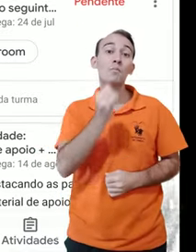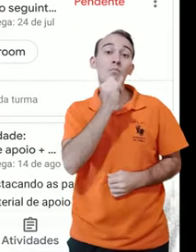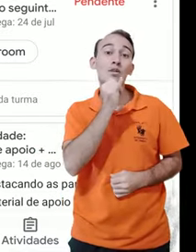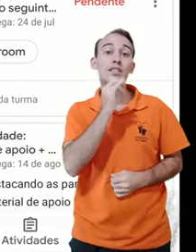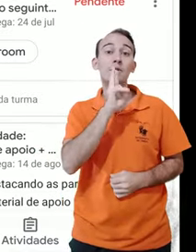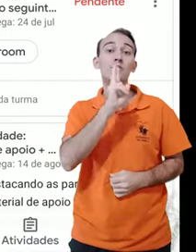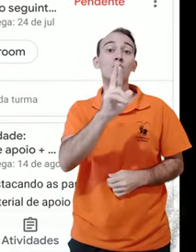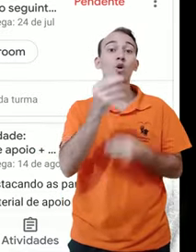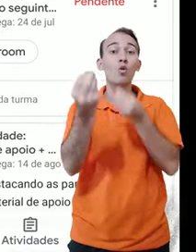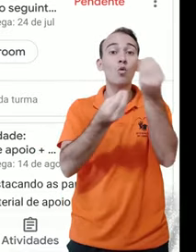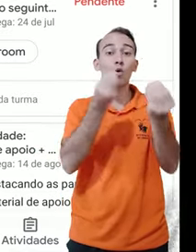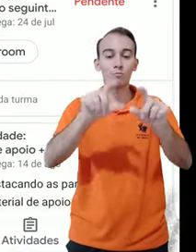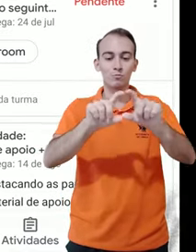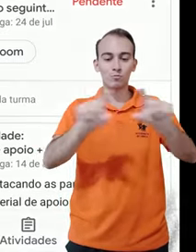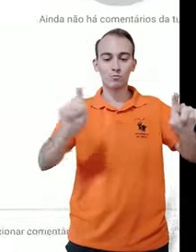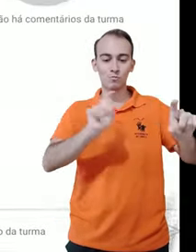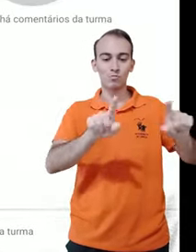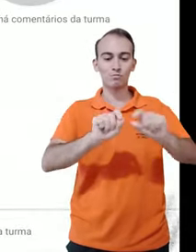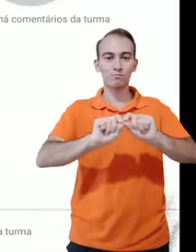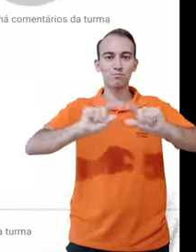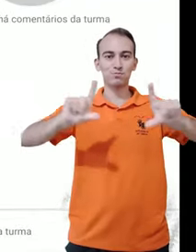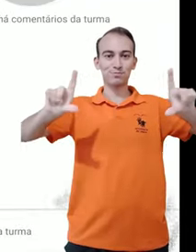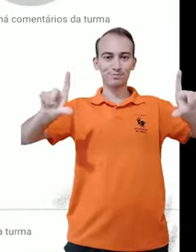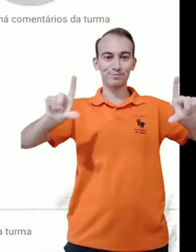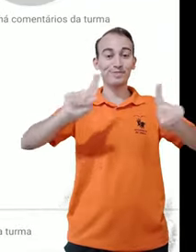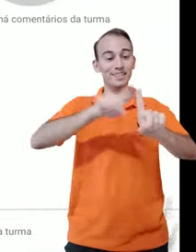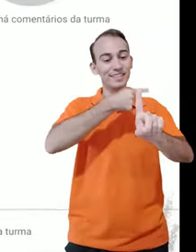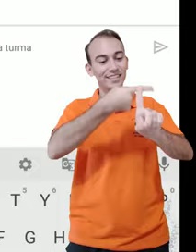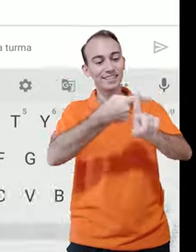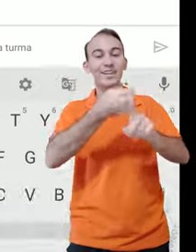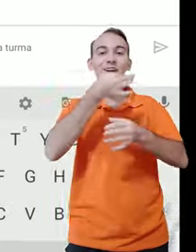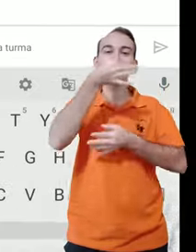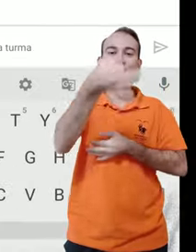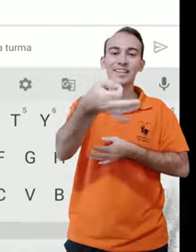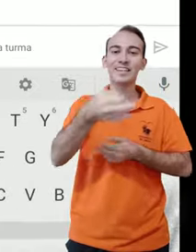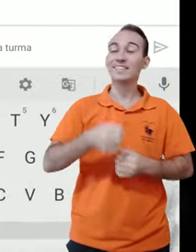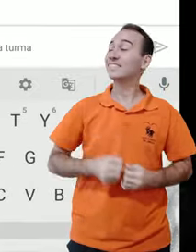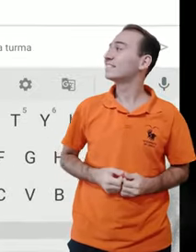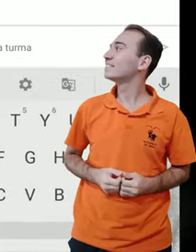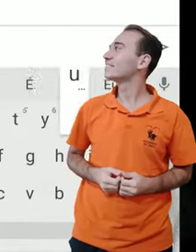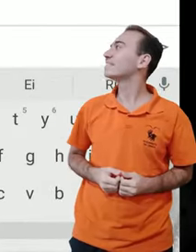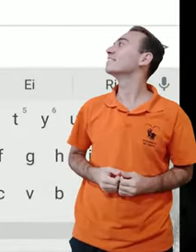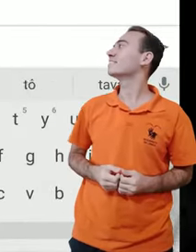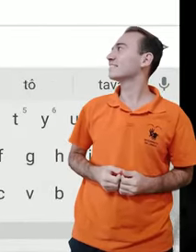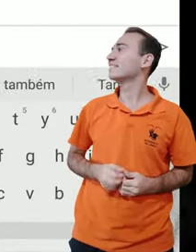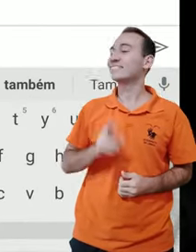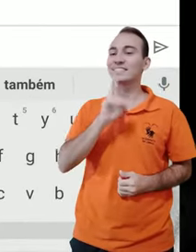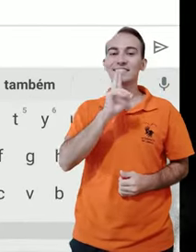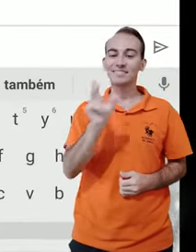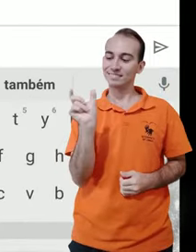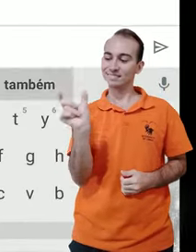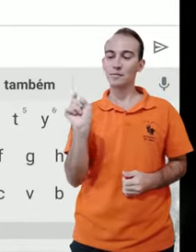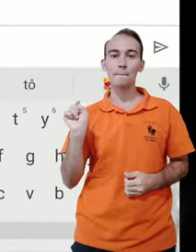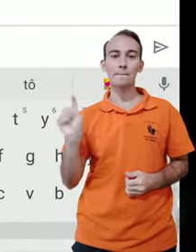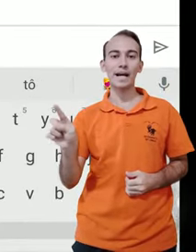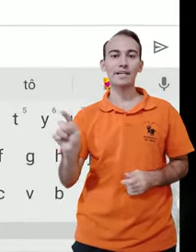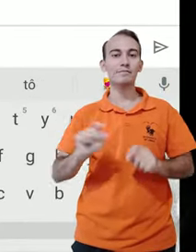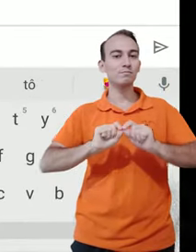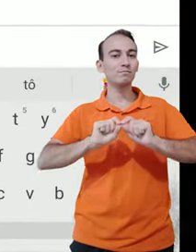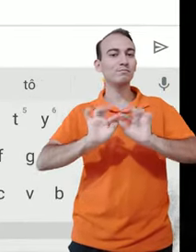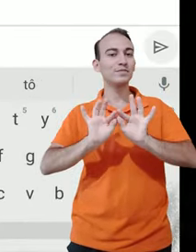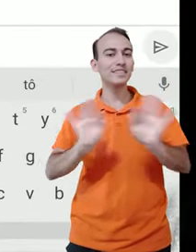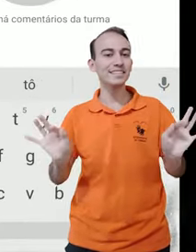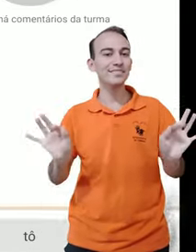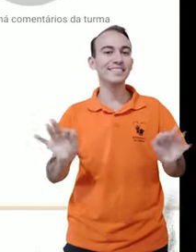esse que está aparecendo na tela para responder Clique na caixa de texto adicionar comentário da turma depois de escrever a resposta